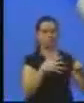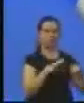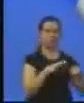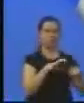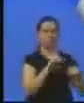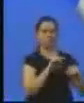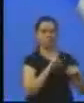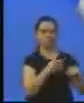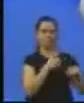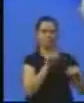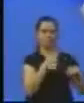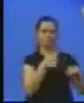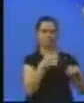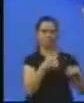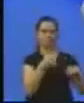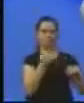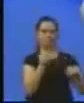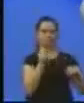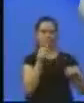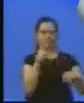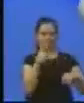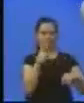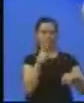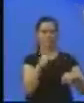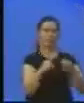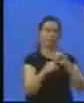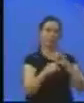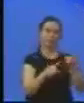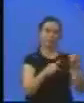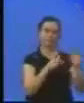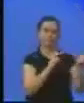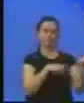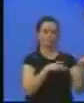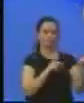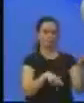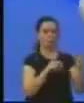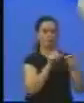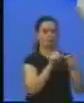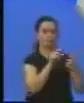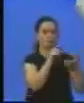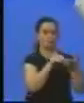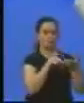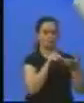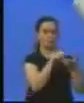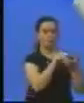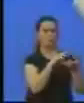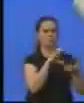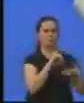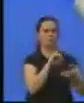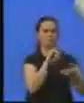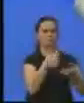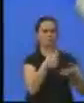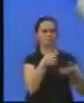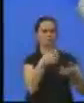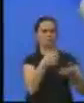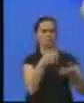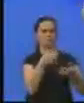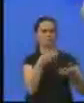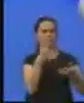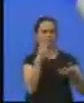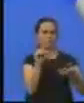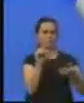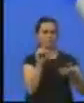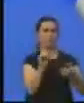aproximadamente 0,7687. Se eu for lá e colocar na calculadora esse valor, ela vai me dar o